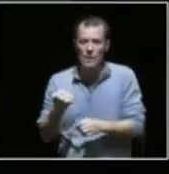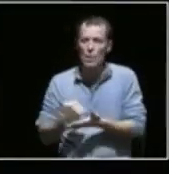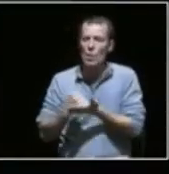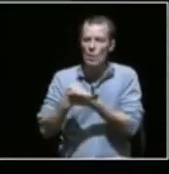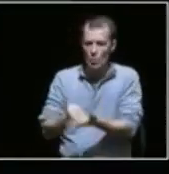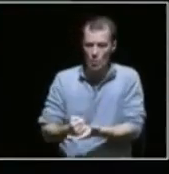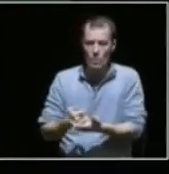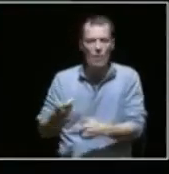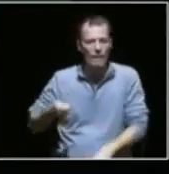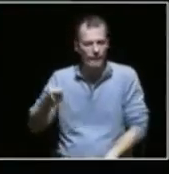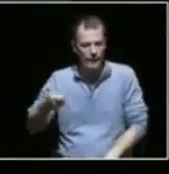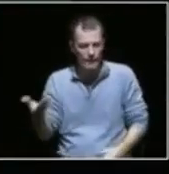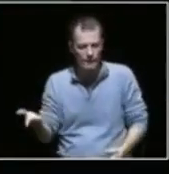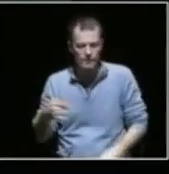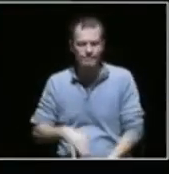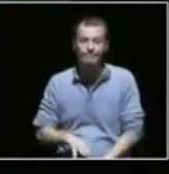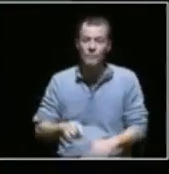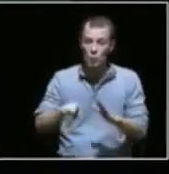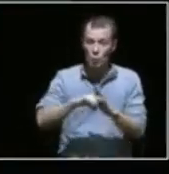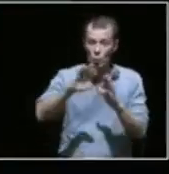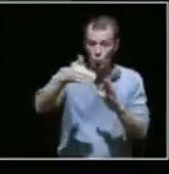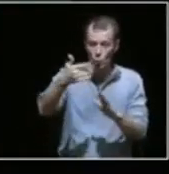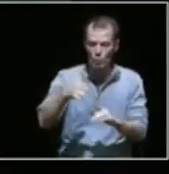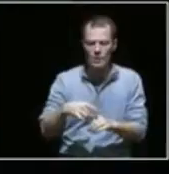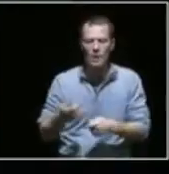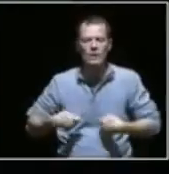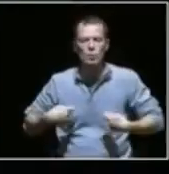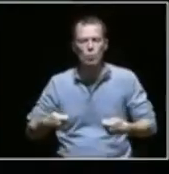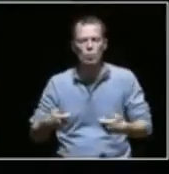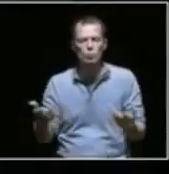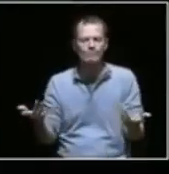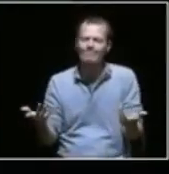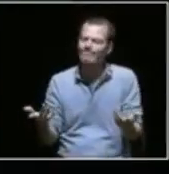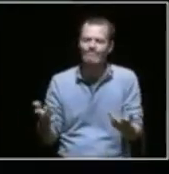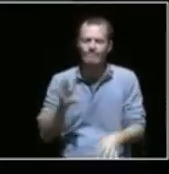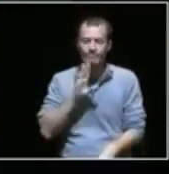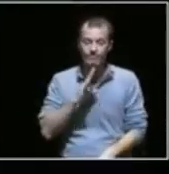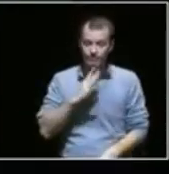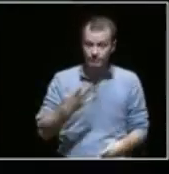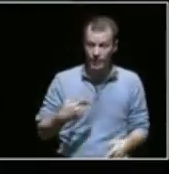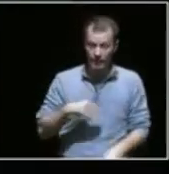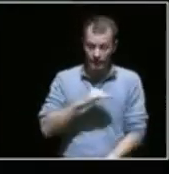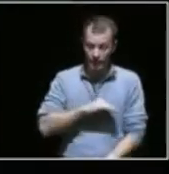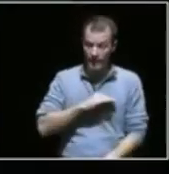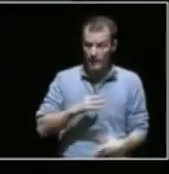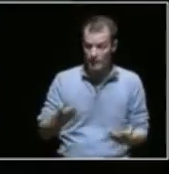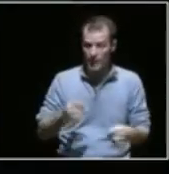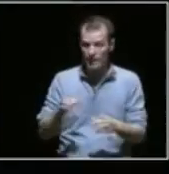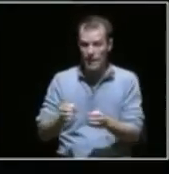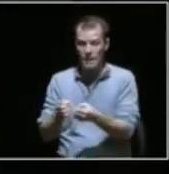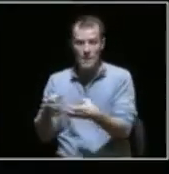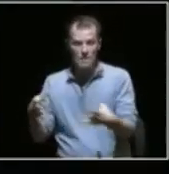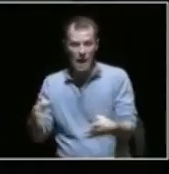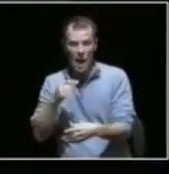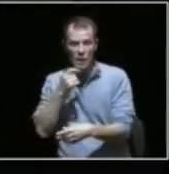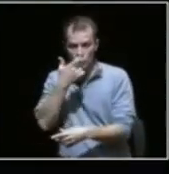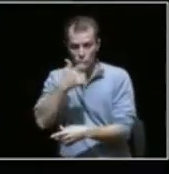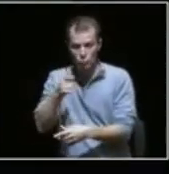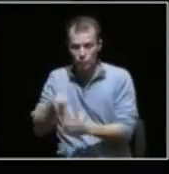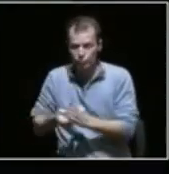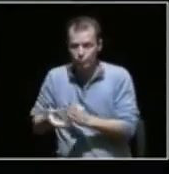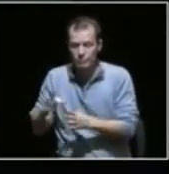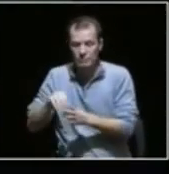ao arrendamento. Quanto ao primeiro regime, o custo da renda será determinado em função do rendimento, composição e dimensão do agregado